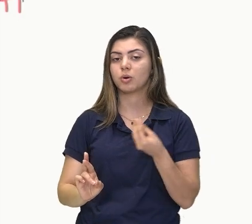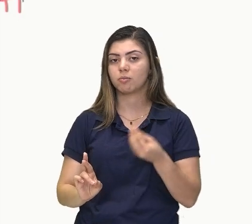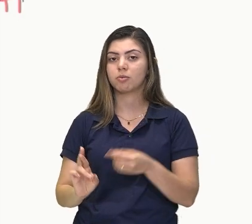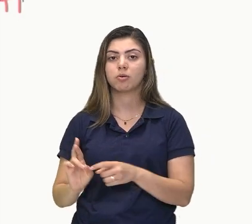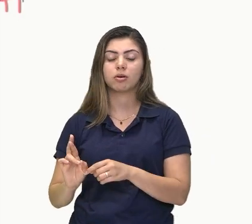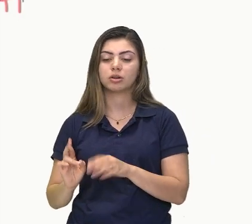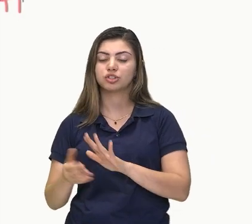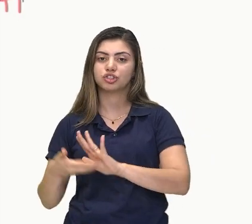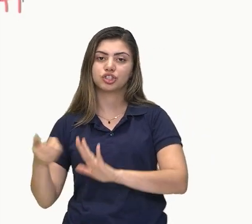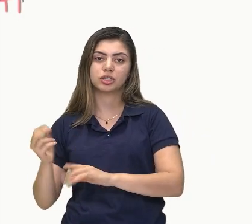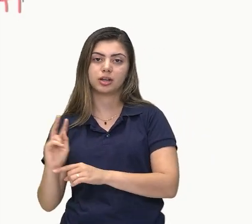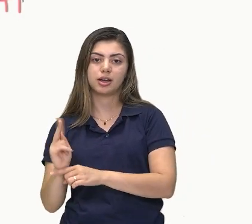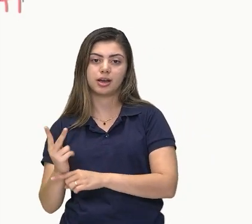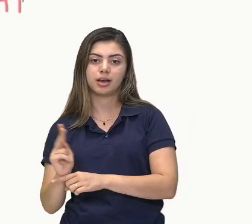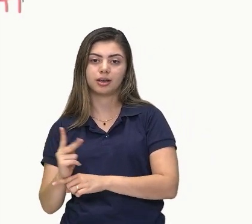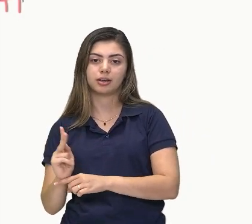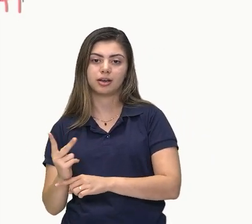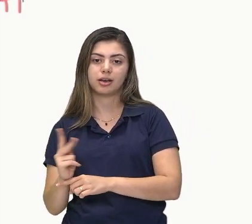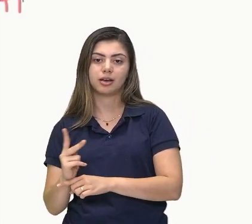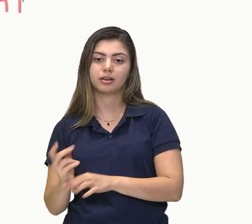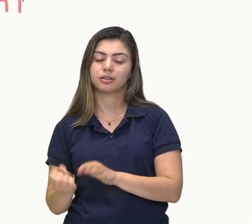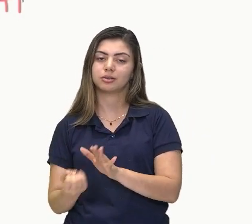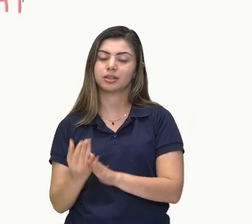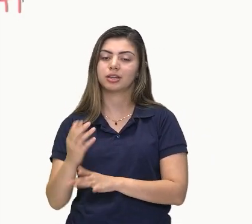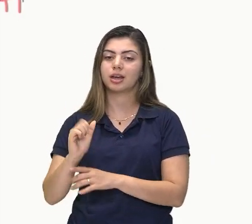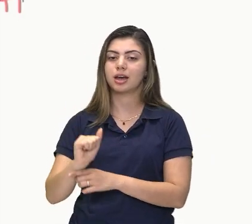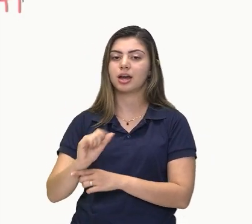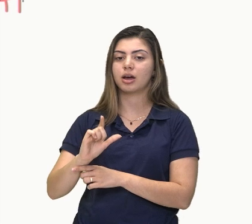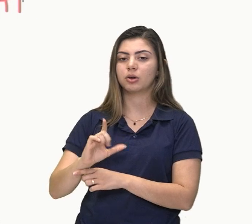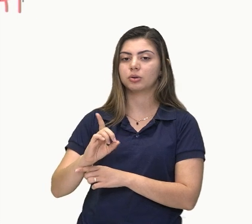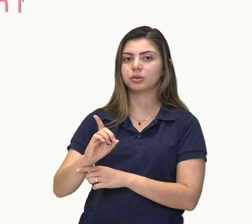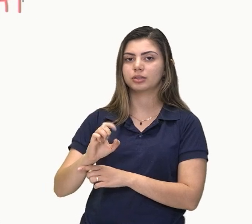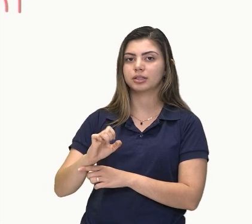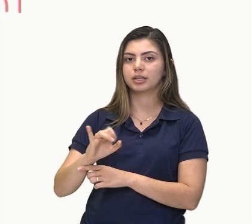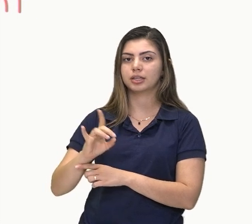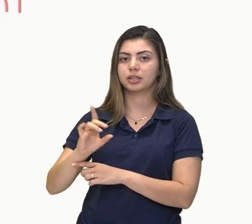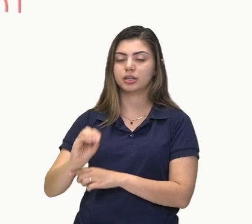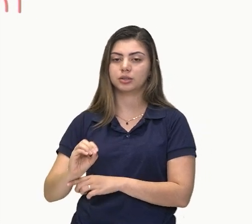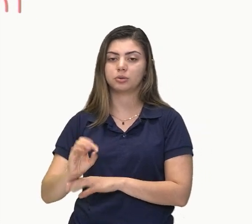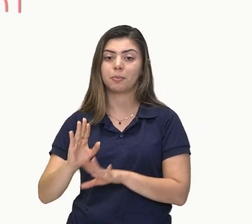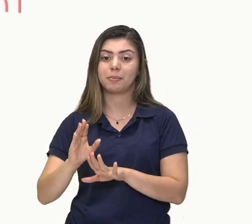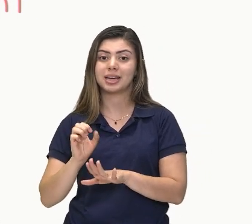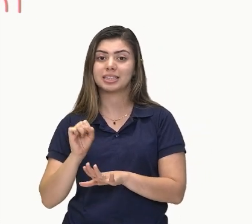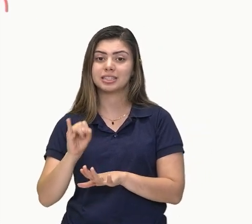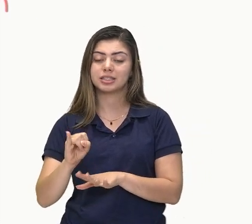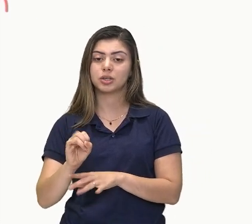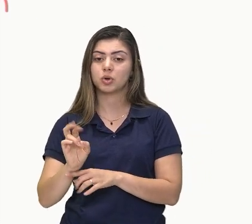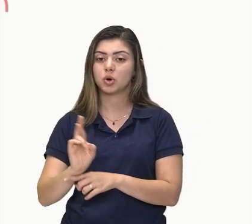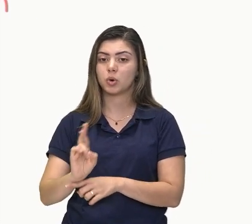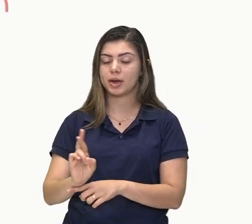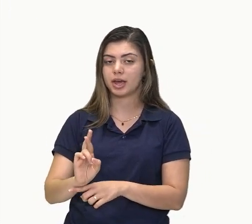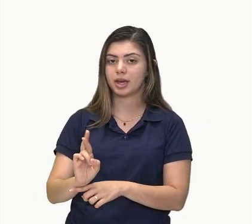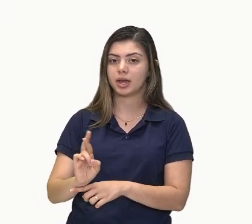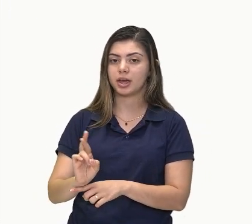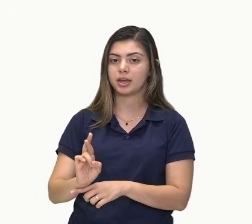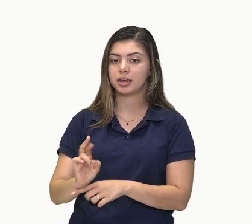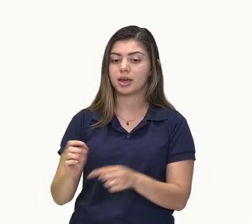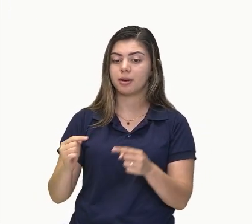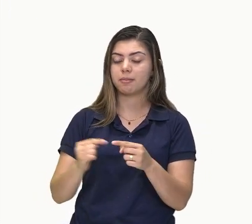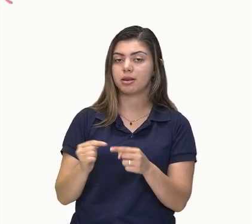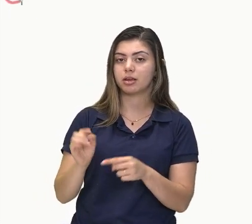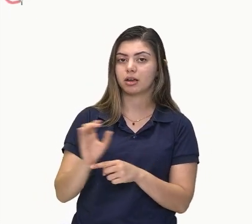hidrogênio, nós teremos um aldeído. Mas se esse R for um